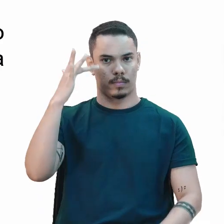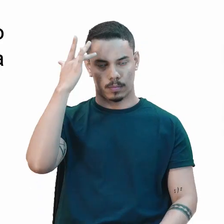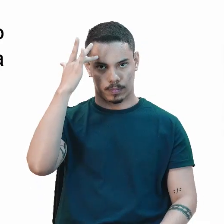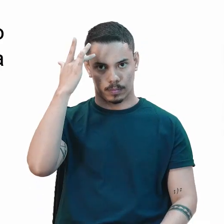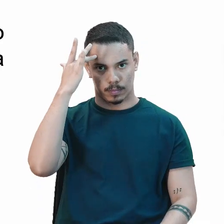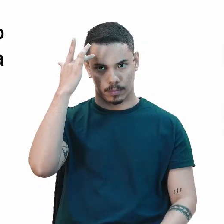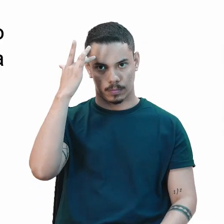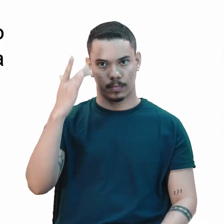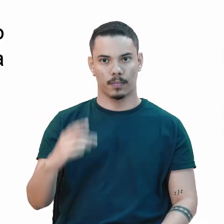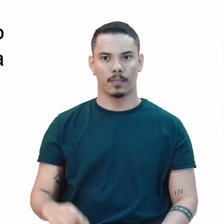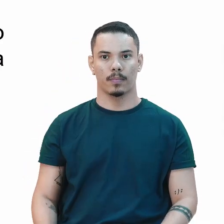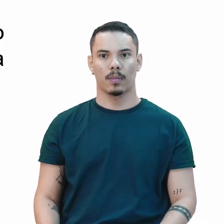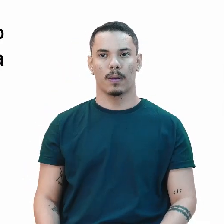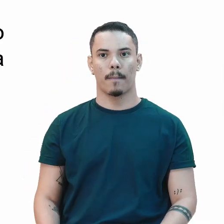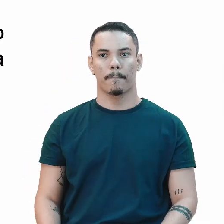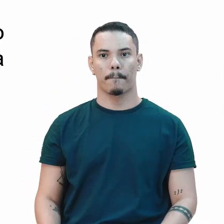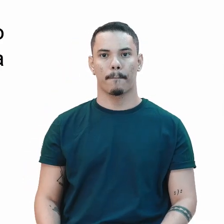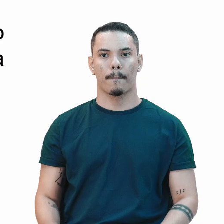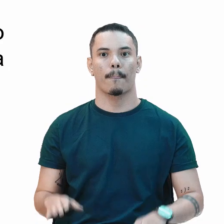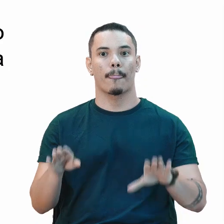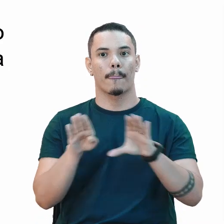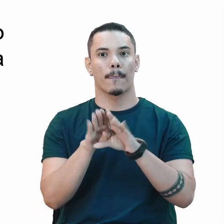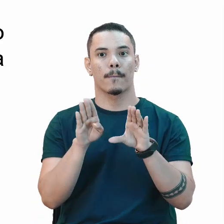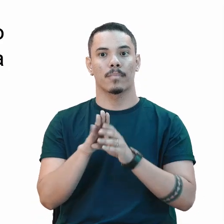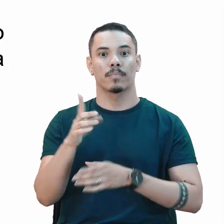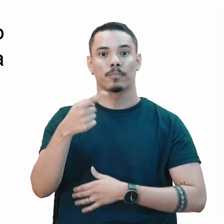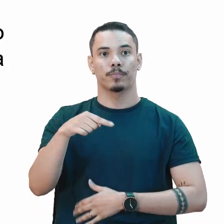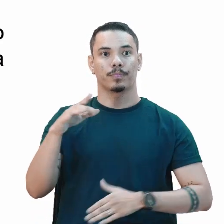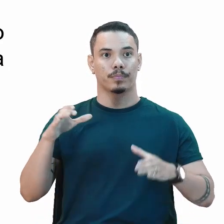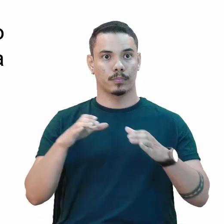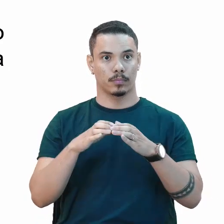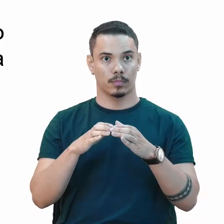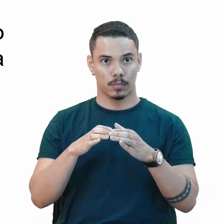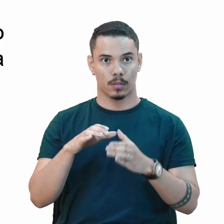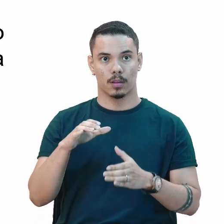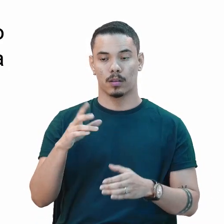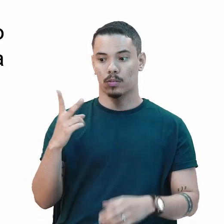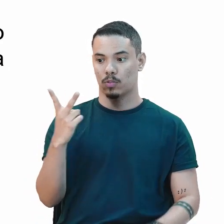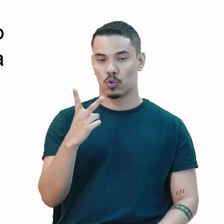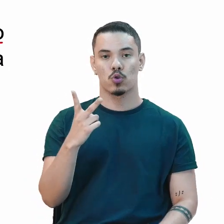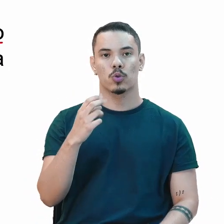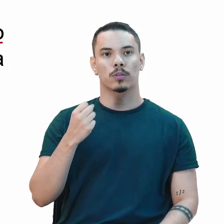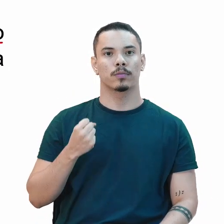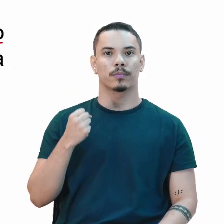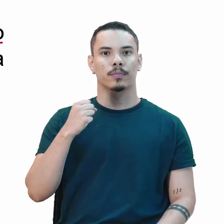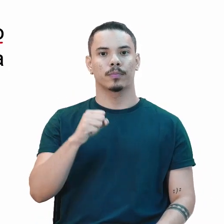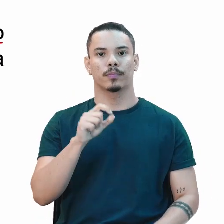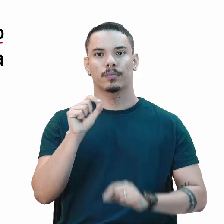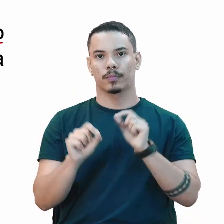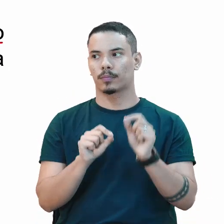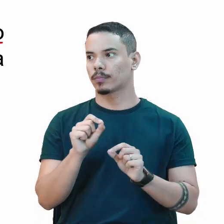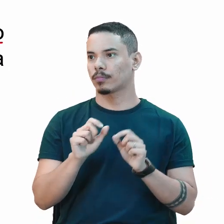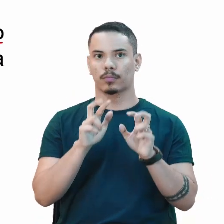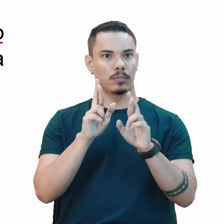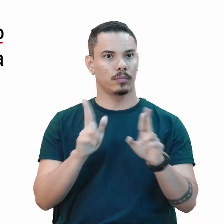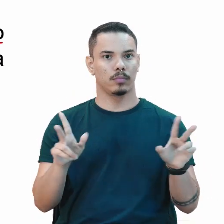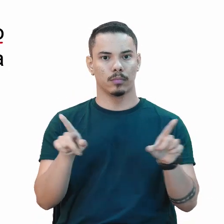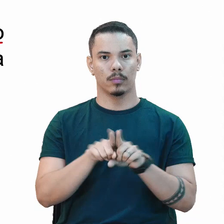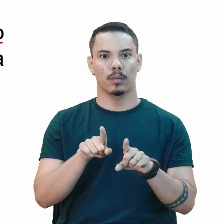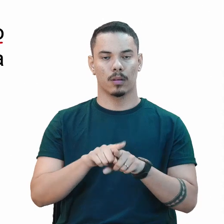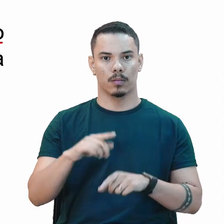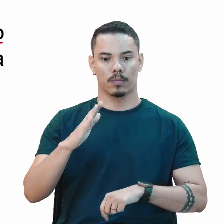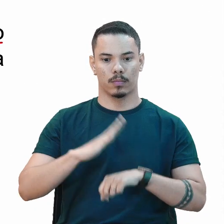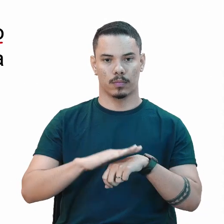racional. Zenão e os estoicos defendiam a indiferença e o